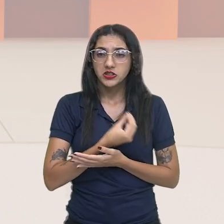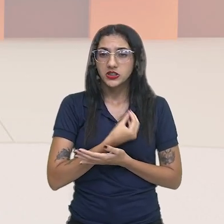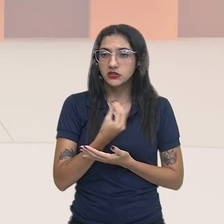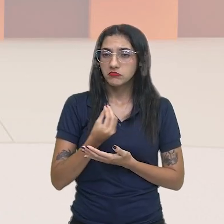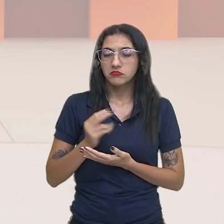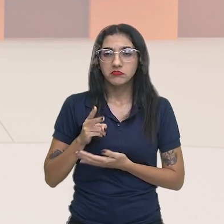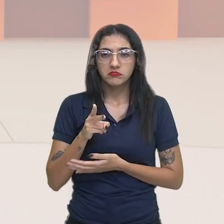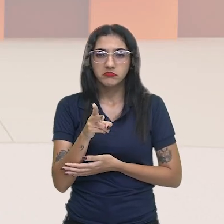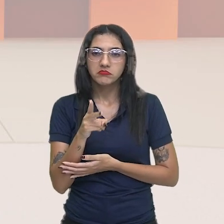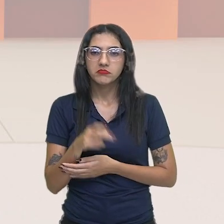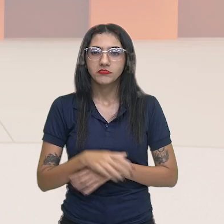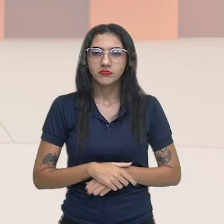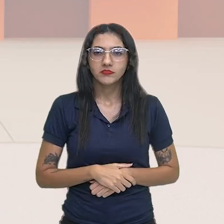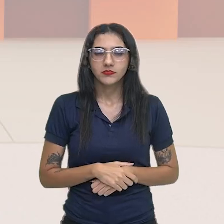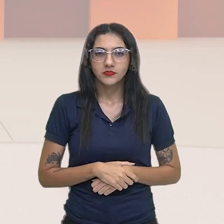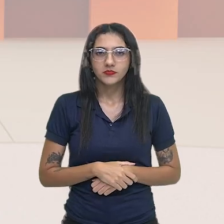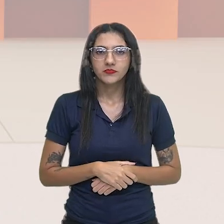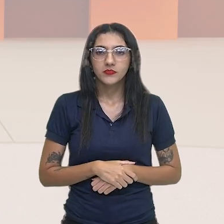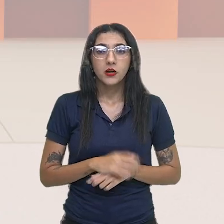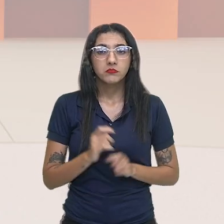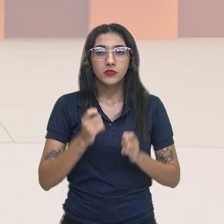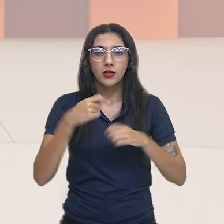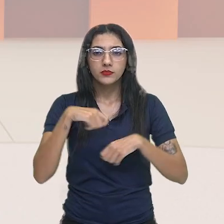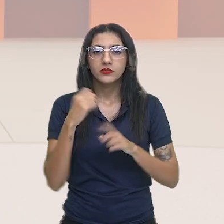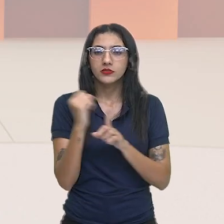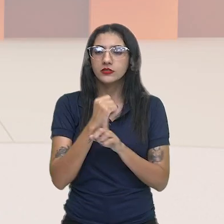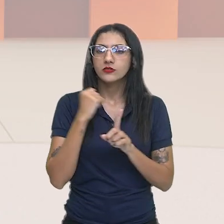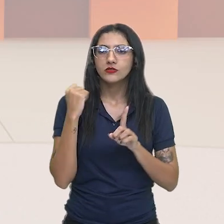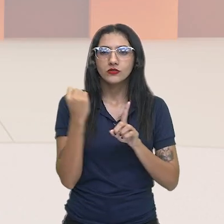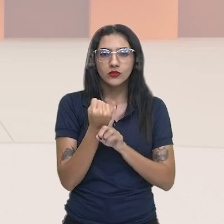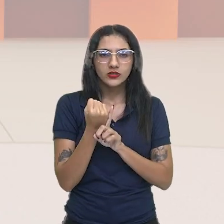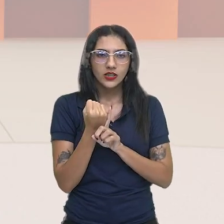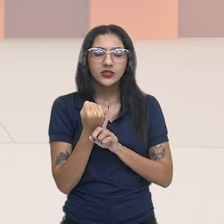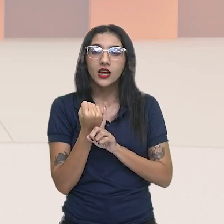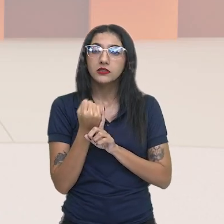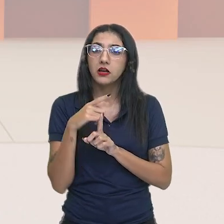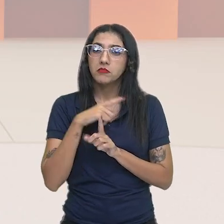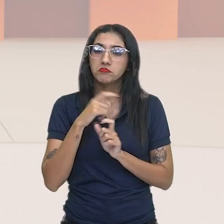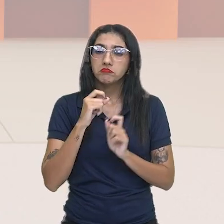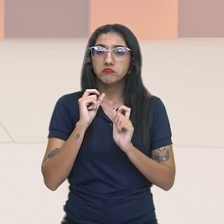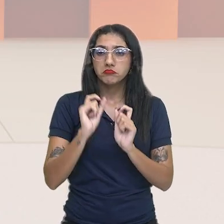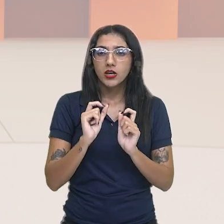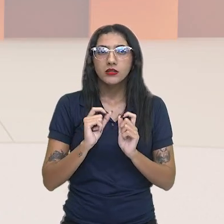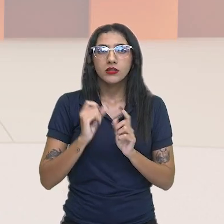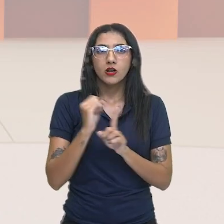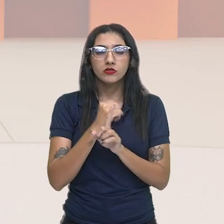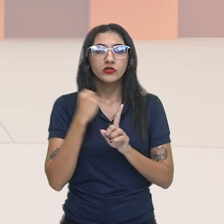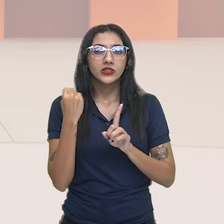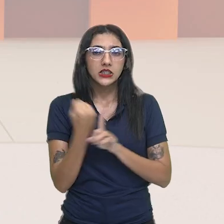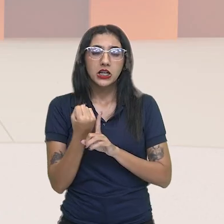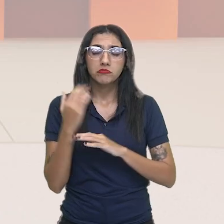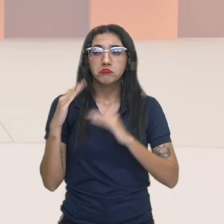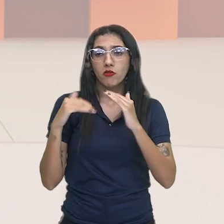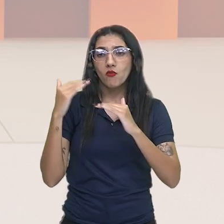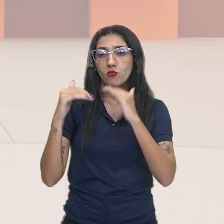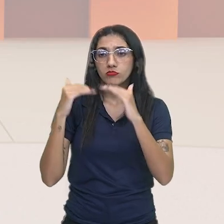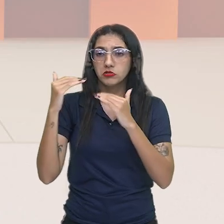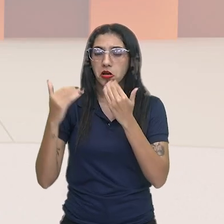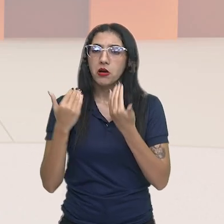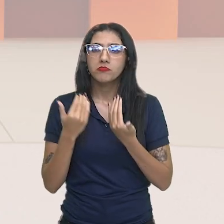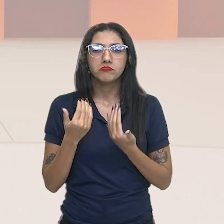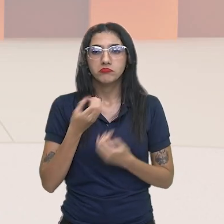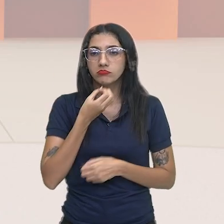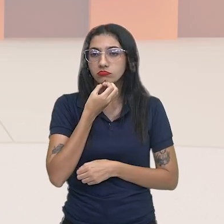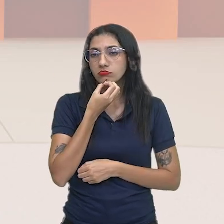positiva, para que a sociedade possa andar de maneira efetiva, né, para que